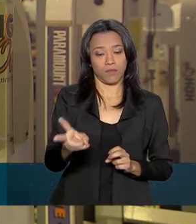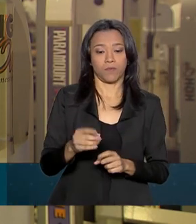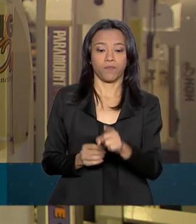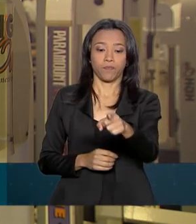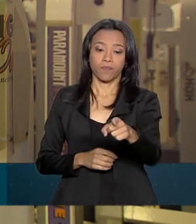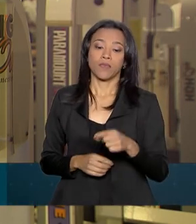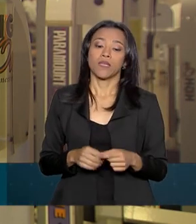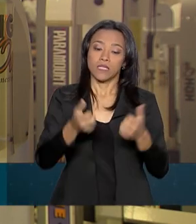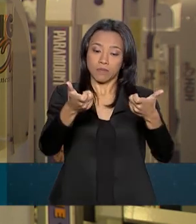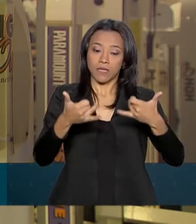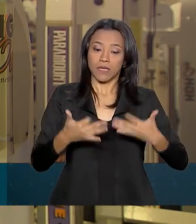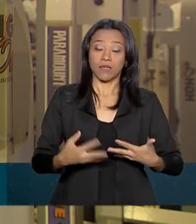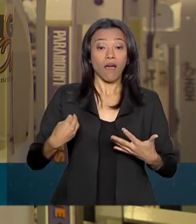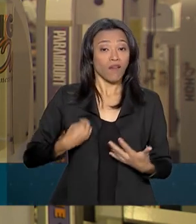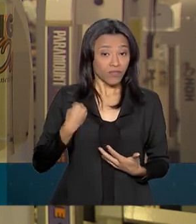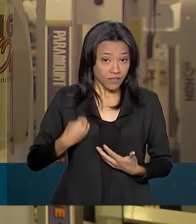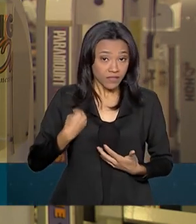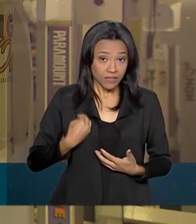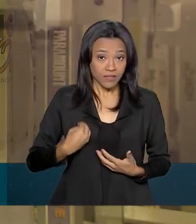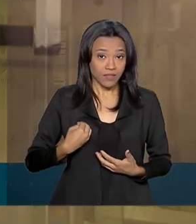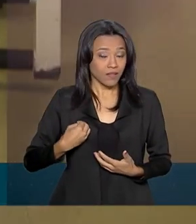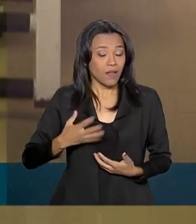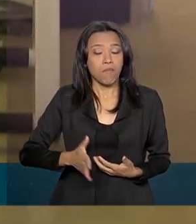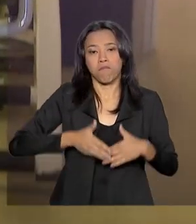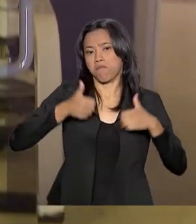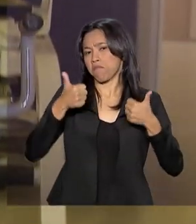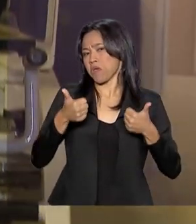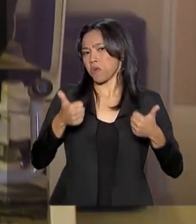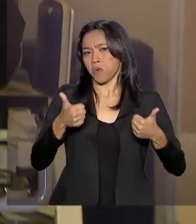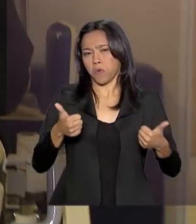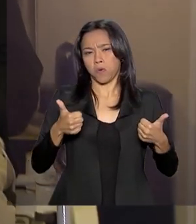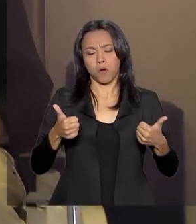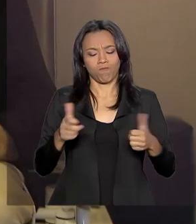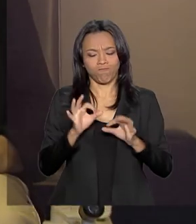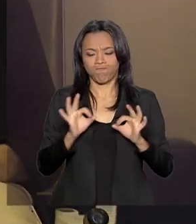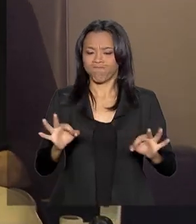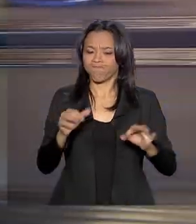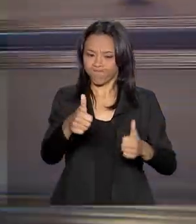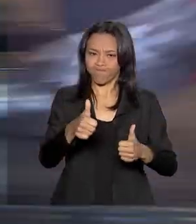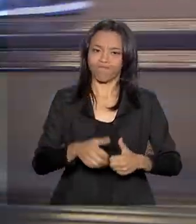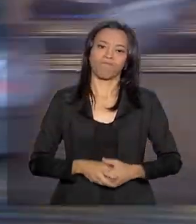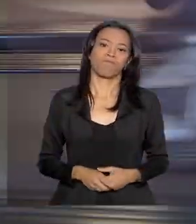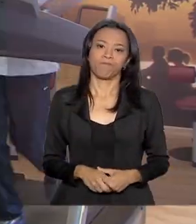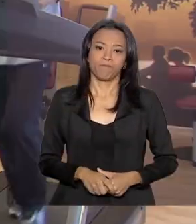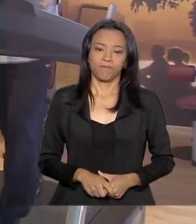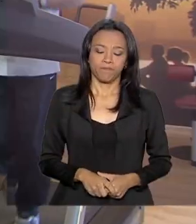desse paciente é melhorado e a qualidade de vida, obviamente, também melhora.